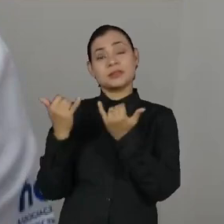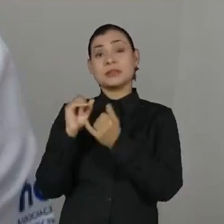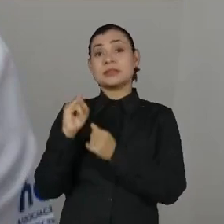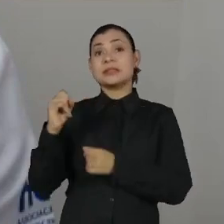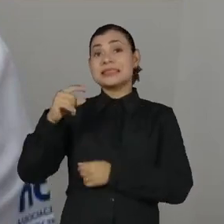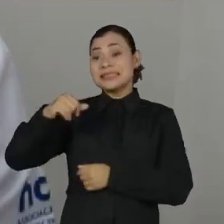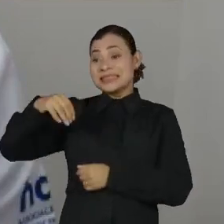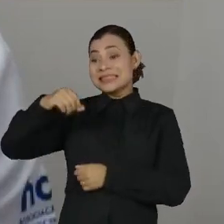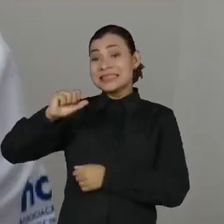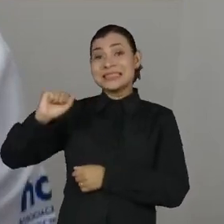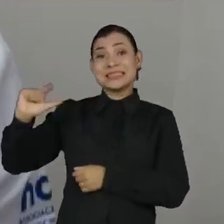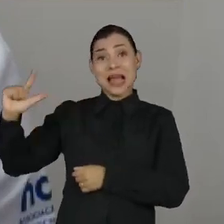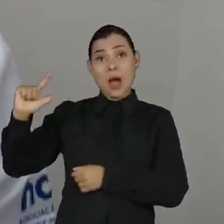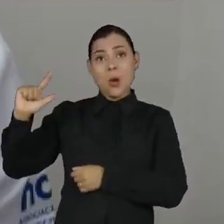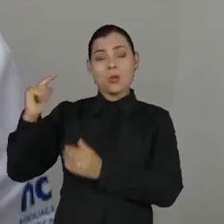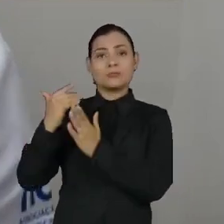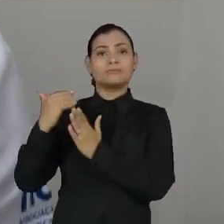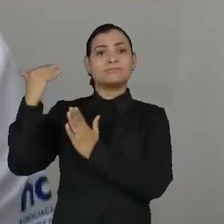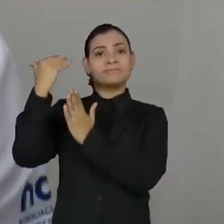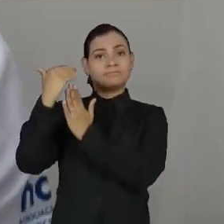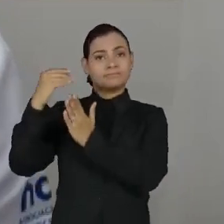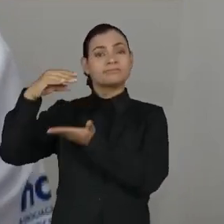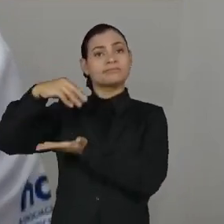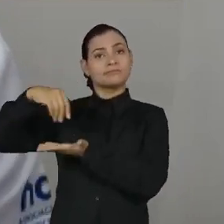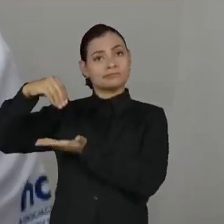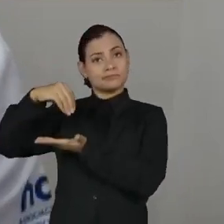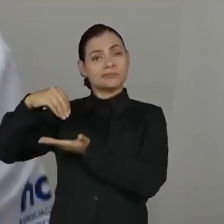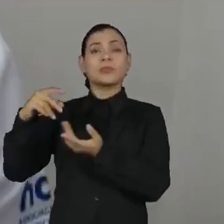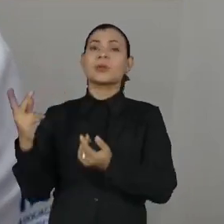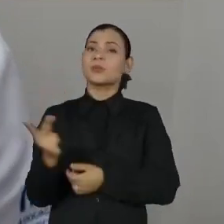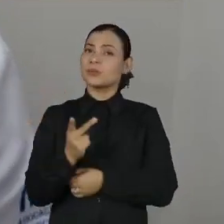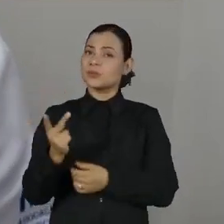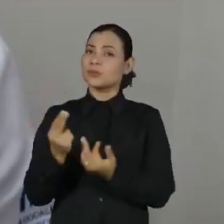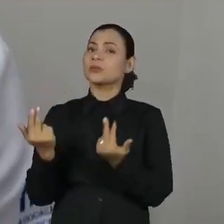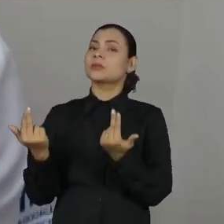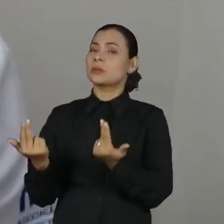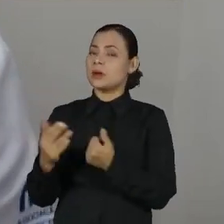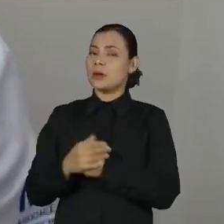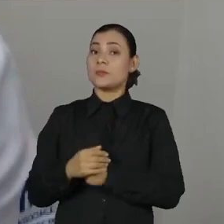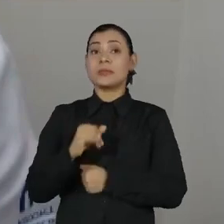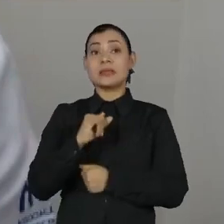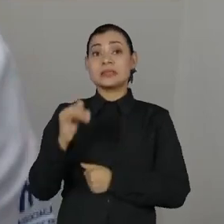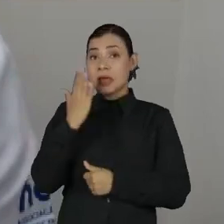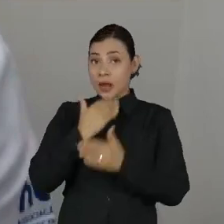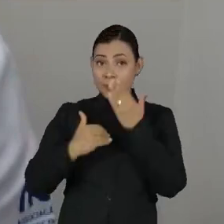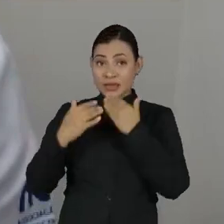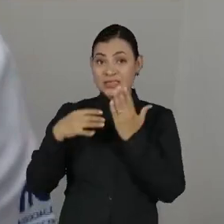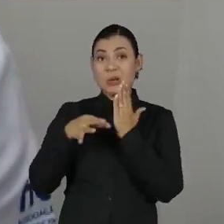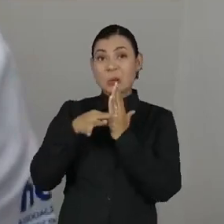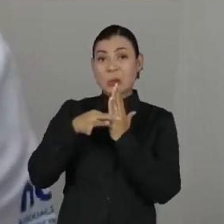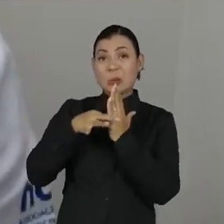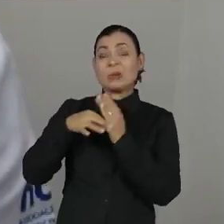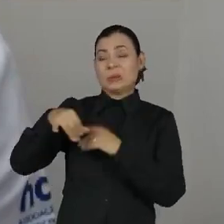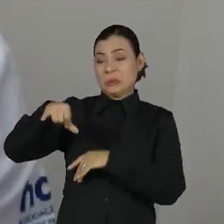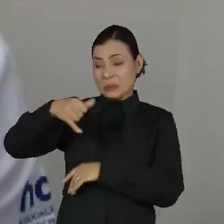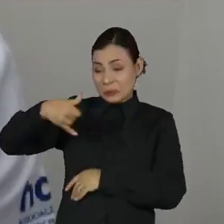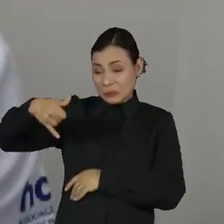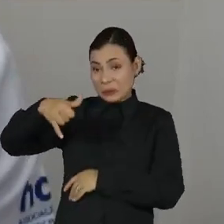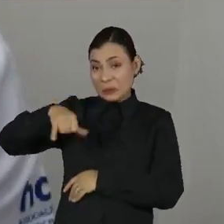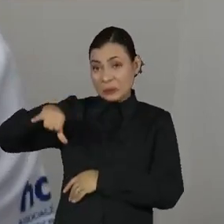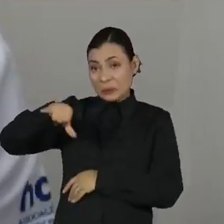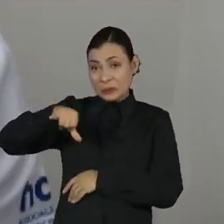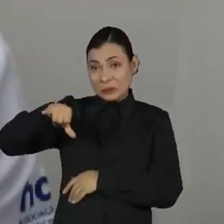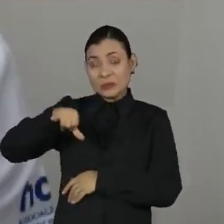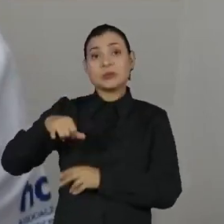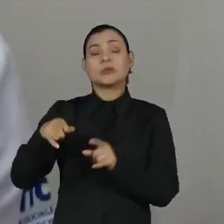em um cônjuge, provavelmente o outro também terá. Se você tem um excesso de alimentação gordurosa, de comidas